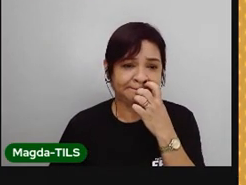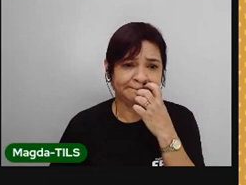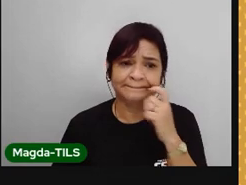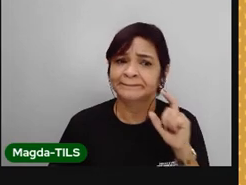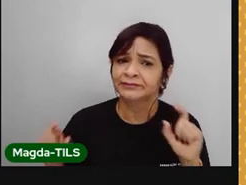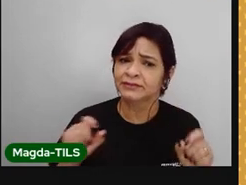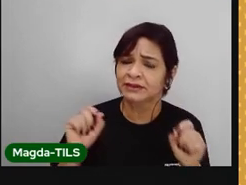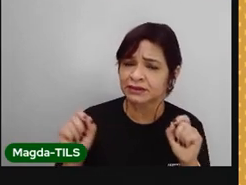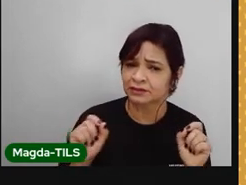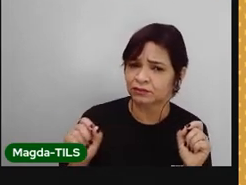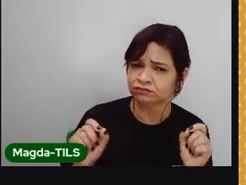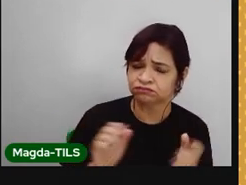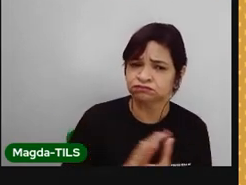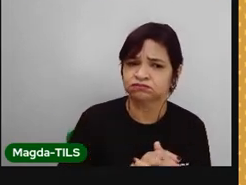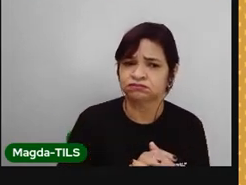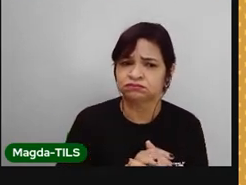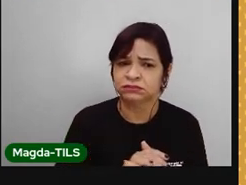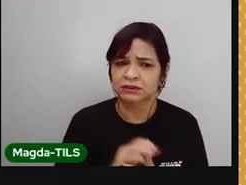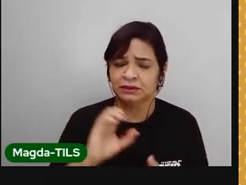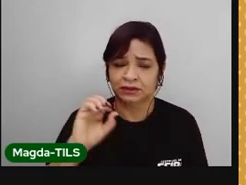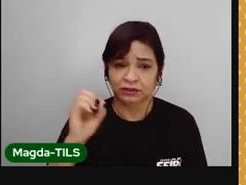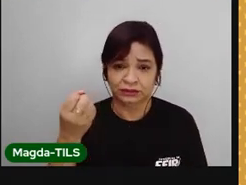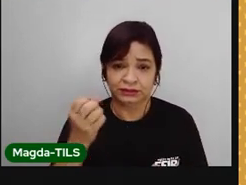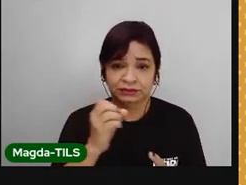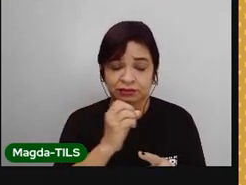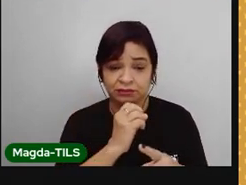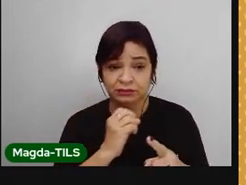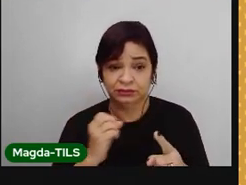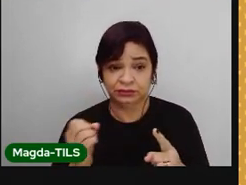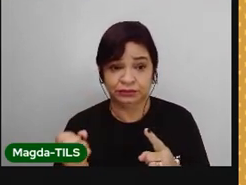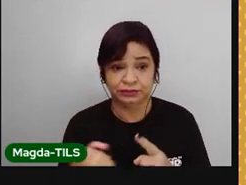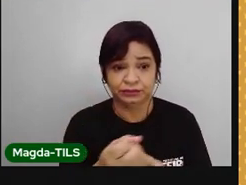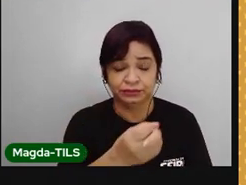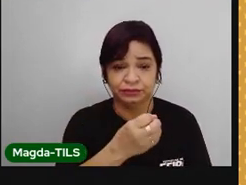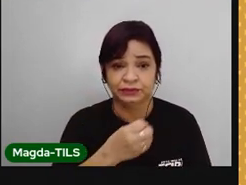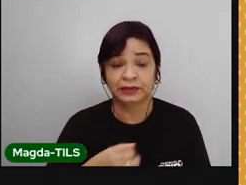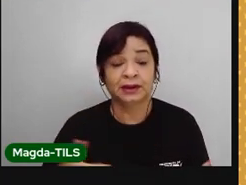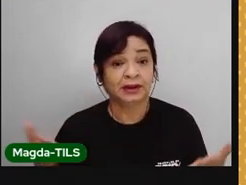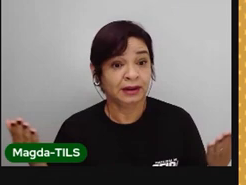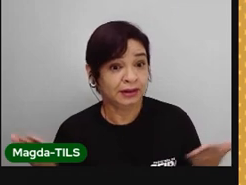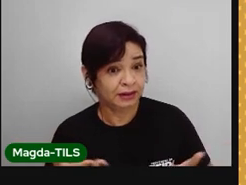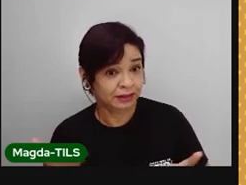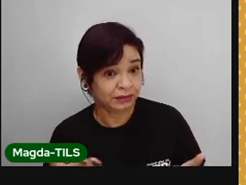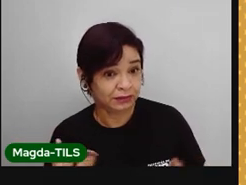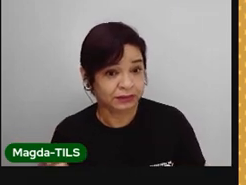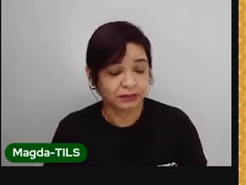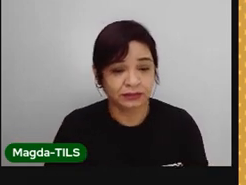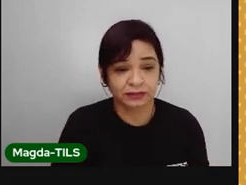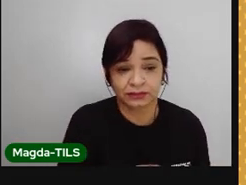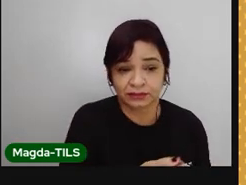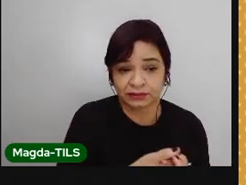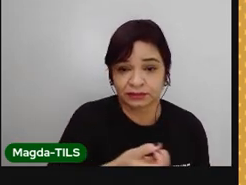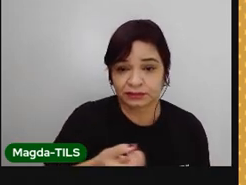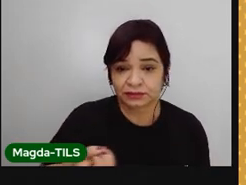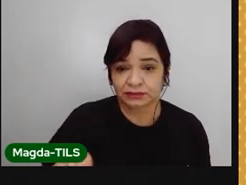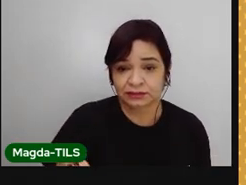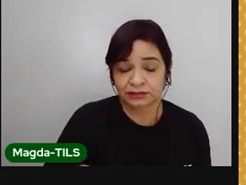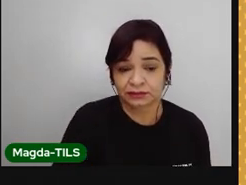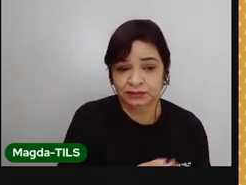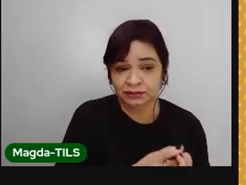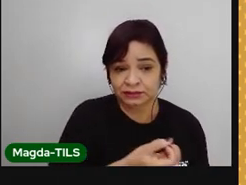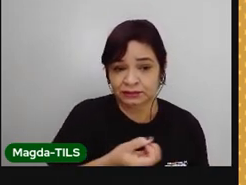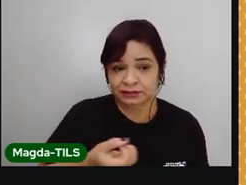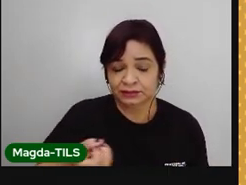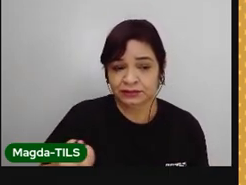Então, enquanto a rotação, a Terra está girando em torno dela mesma, aqui na translação, a Terra está girando ao redor